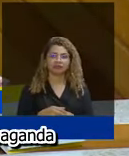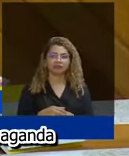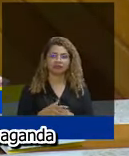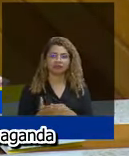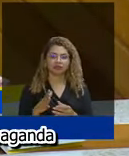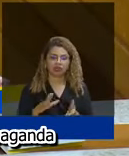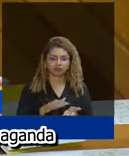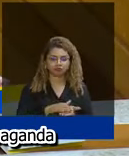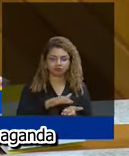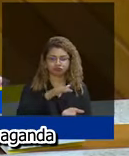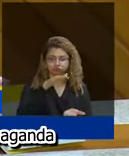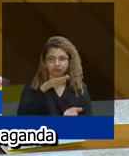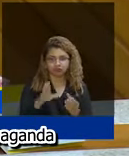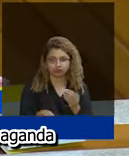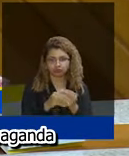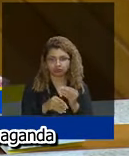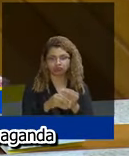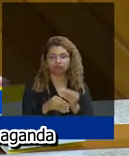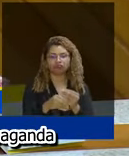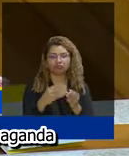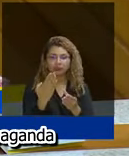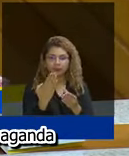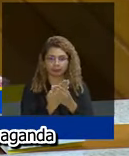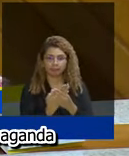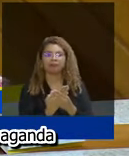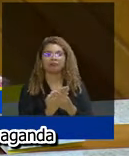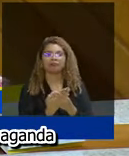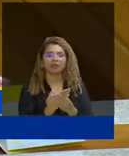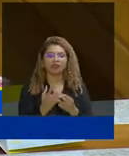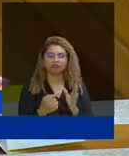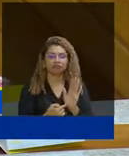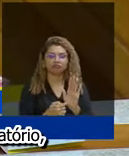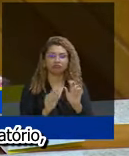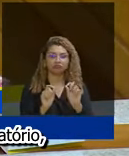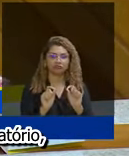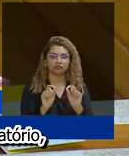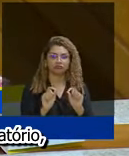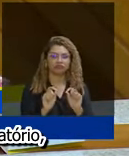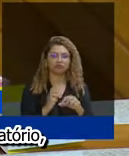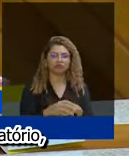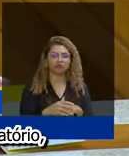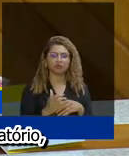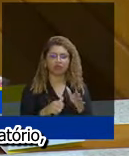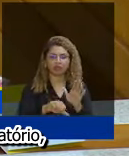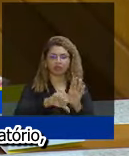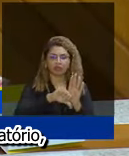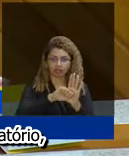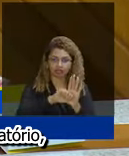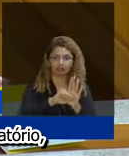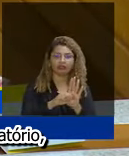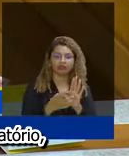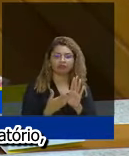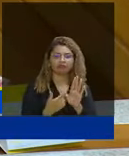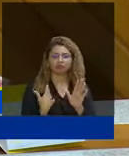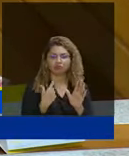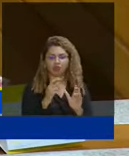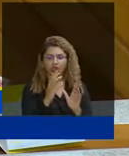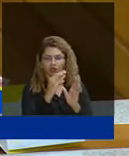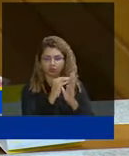documentação juntada aos autos demonstra a negatividade da propaganda, que tem objetivo ofensivo com seu conteúdo